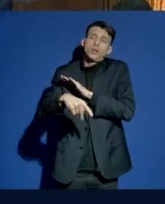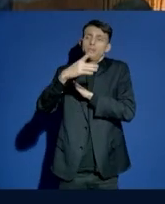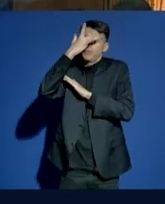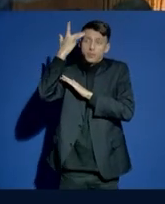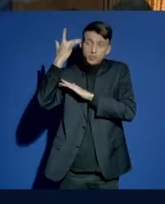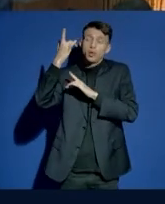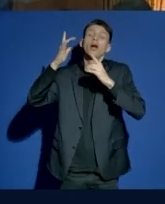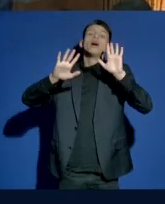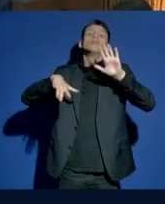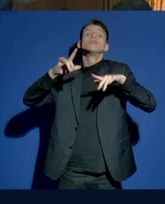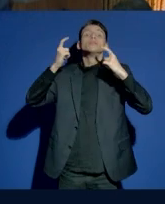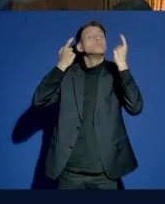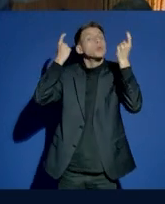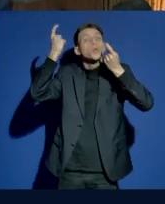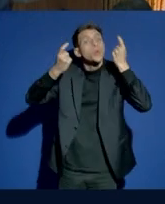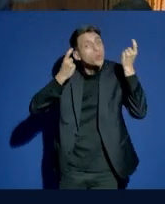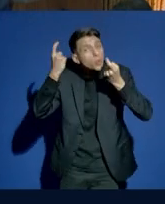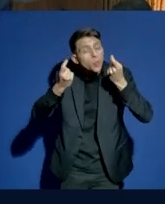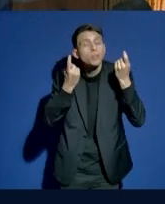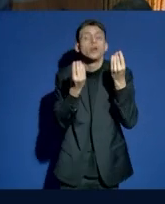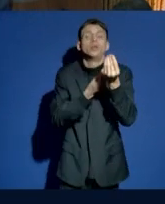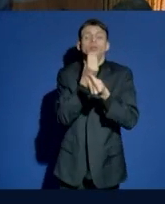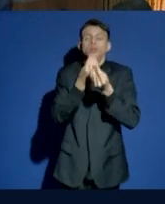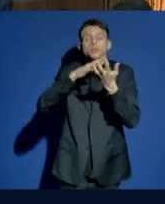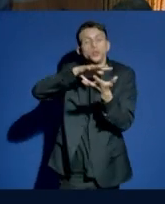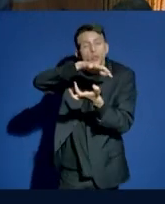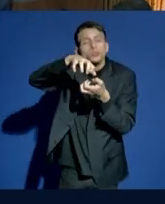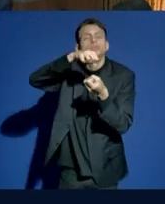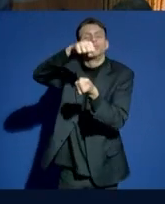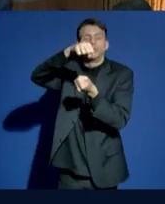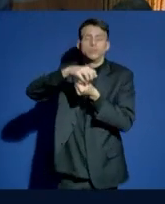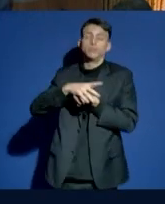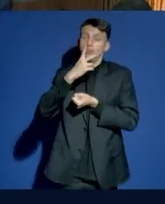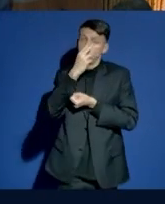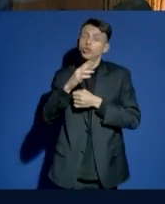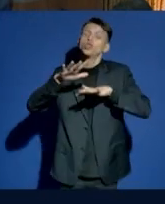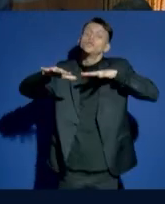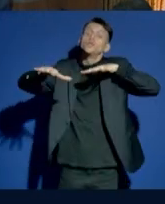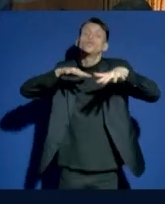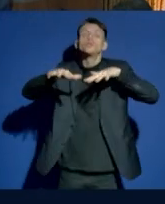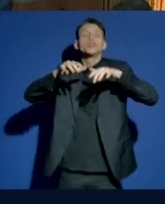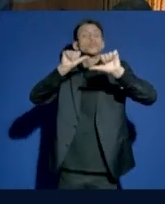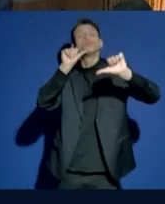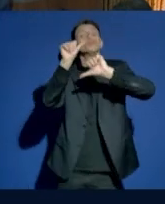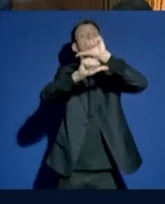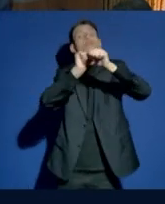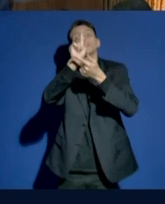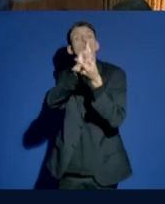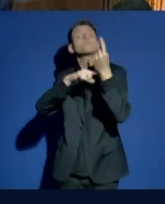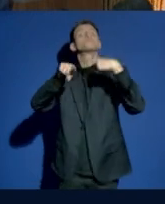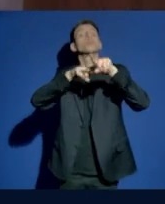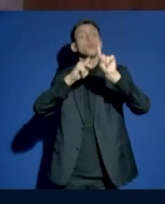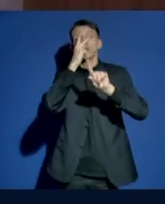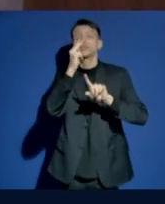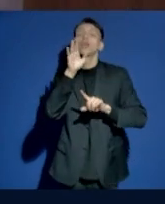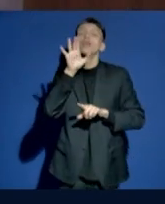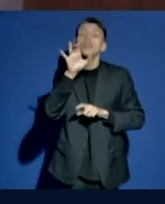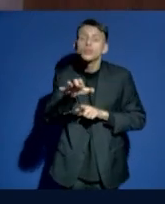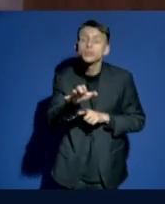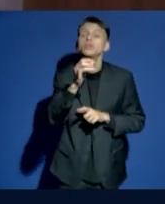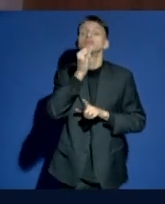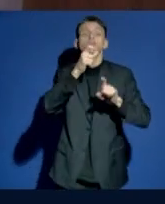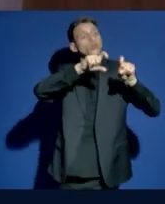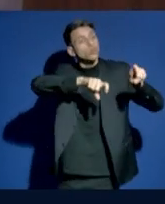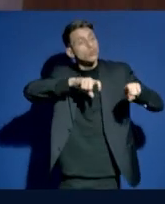se preocupa com o manejo sustentável. Eu acho que o movimento, essa mudança de paradigma é essa, né? É uma